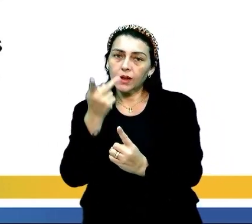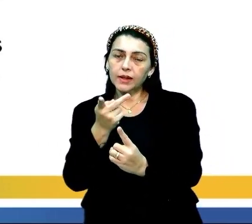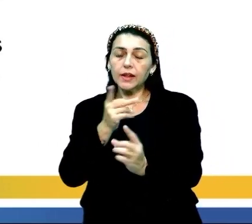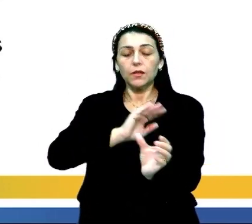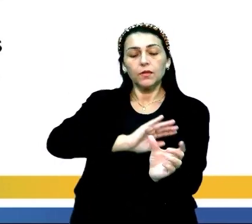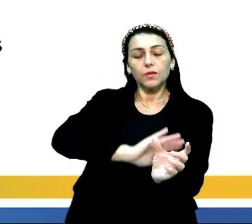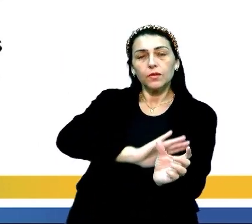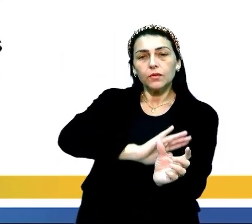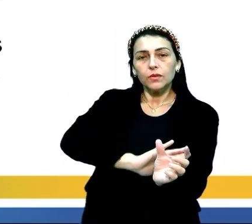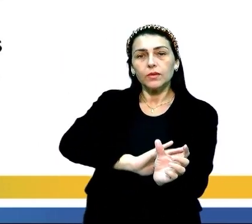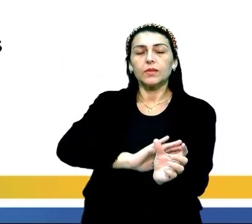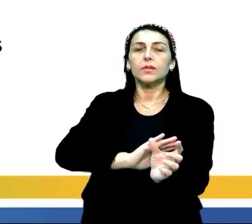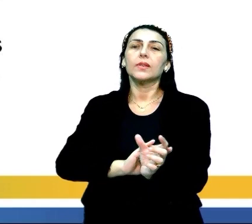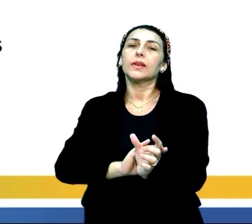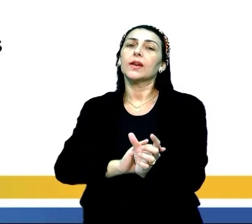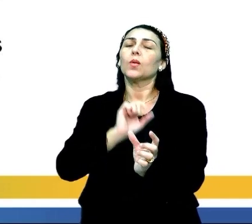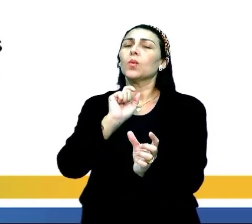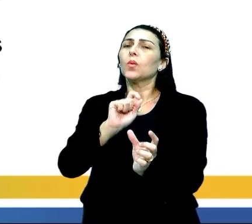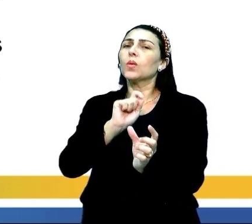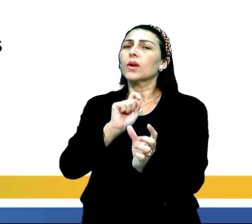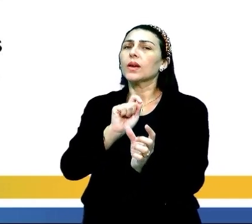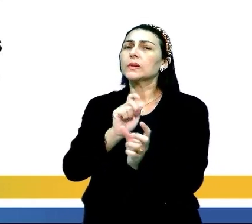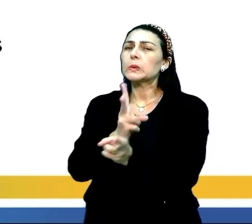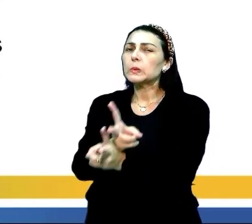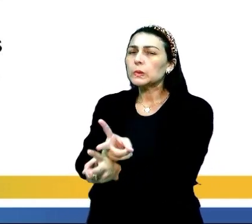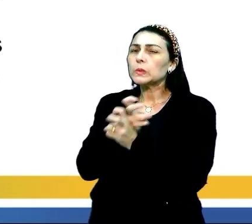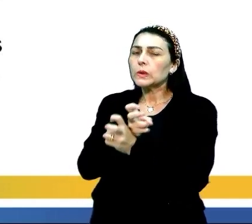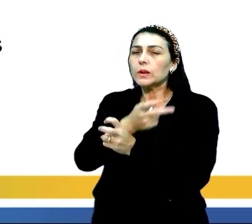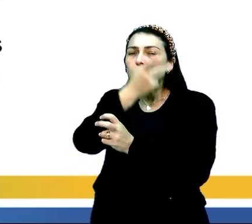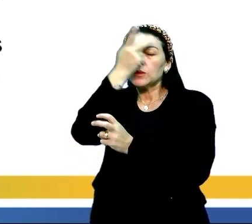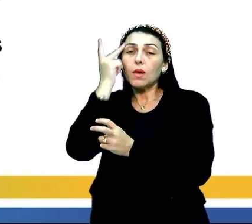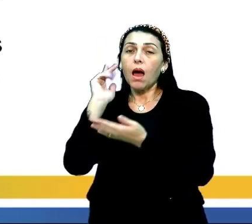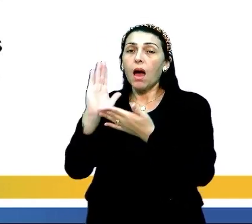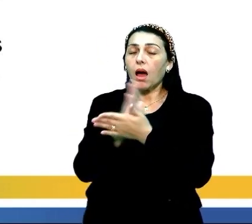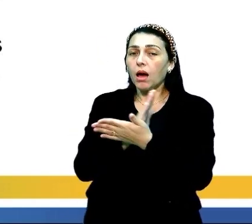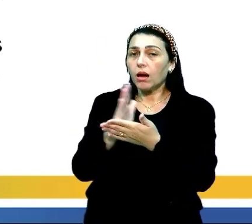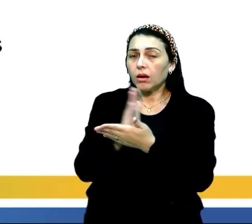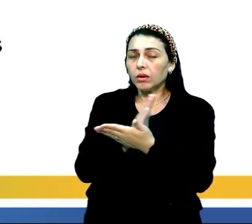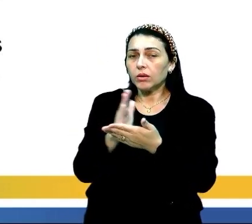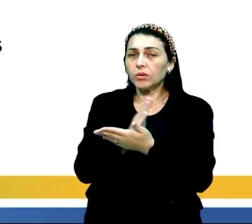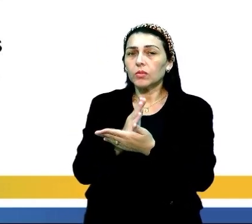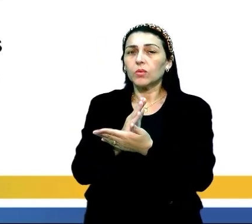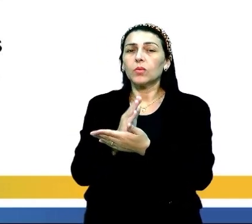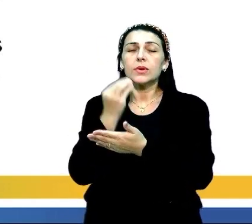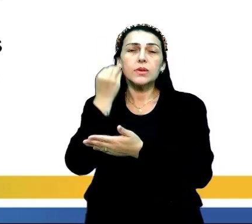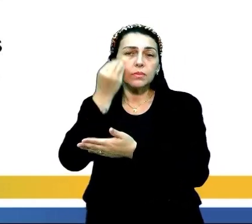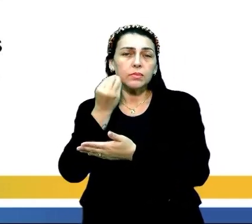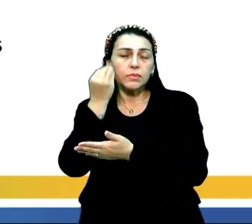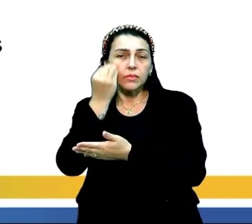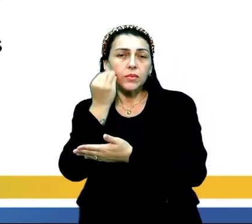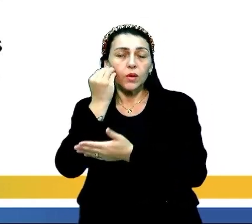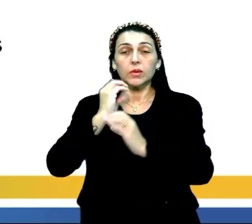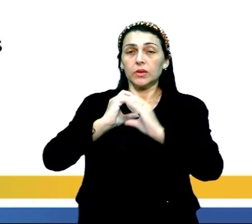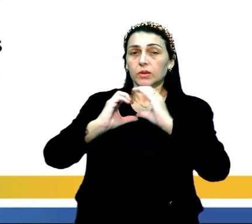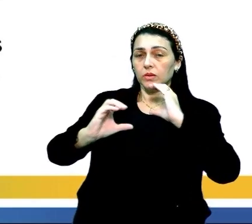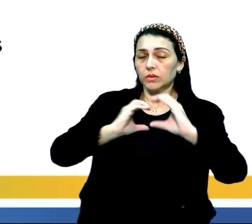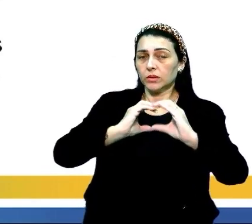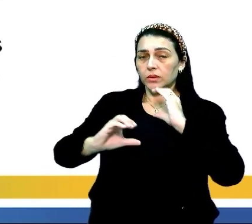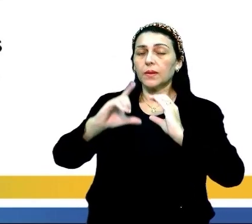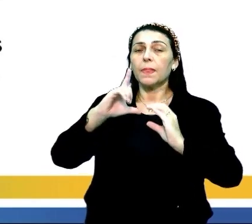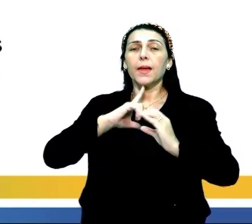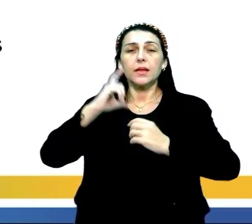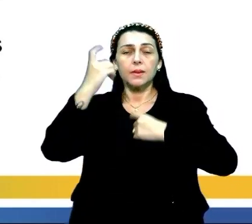ela requer arrancar do ouvinte alguma adesão. Quando a gente se comunica, a gente tem